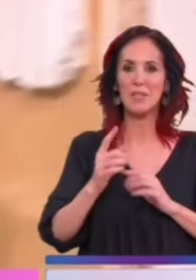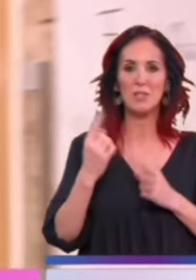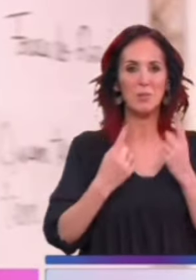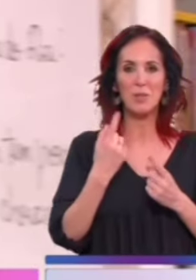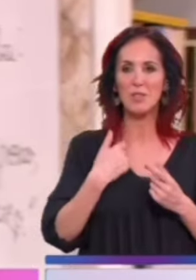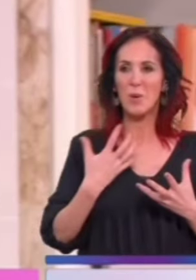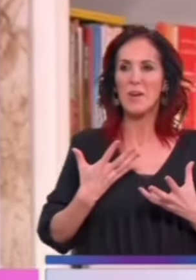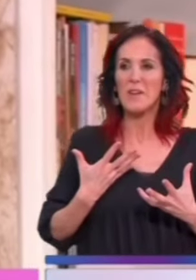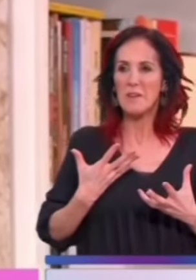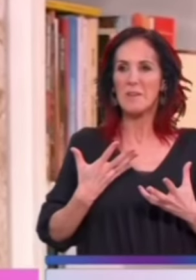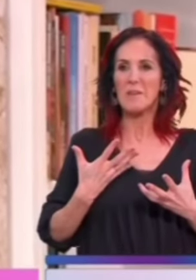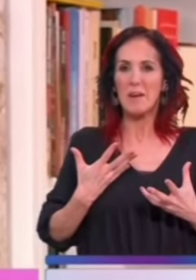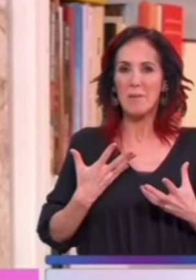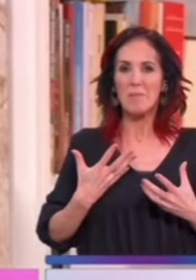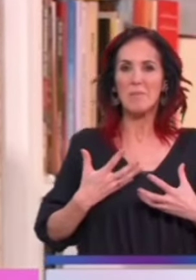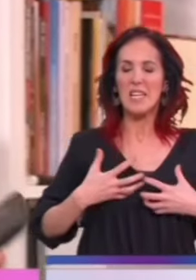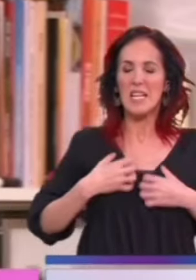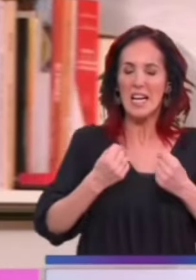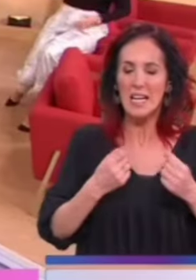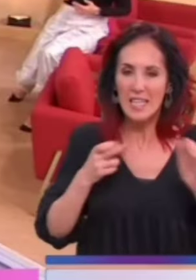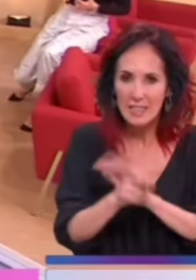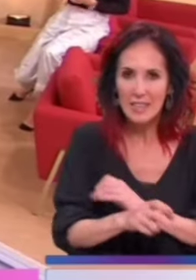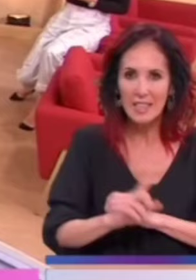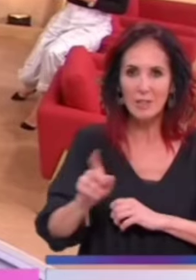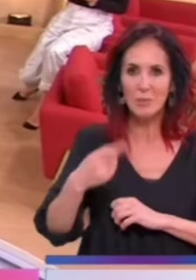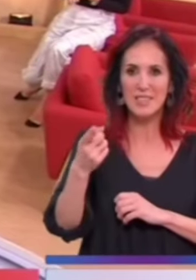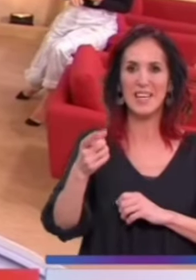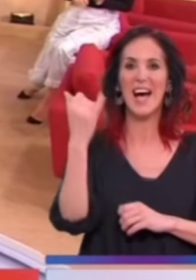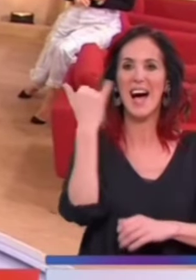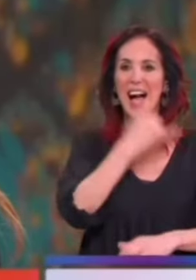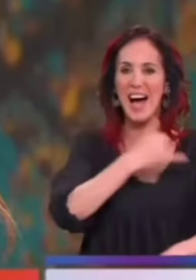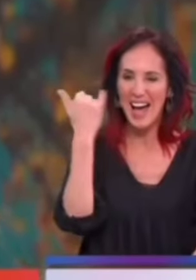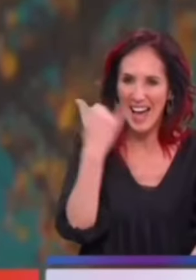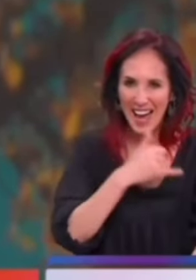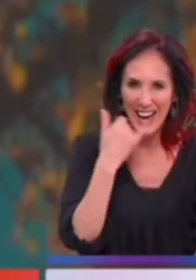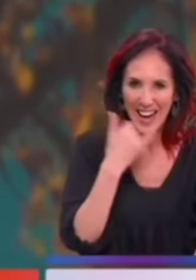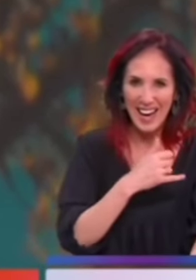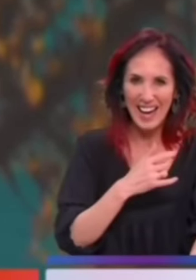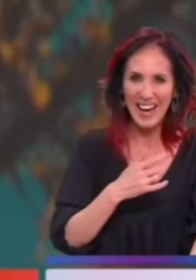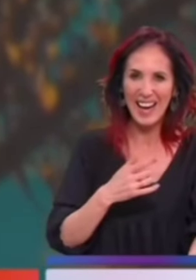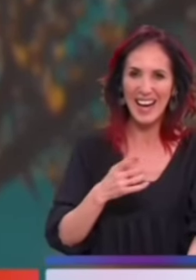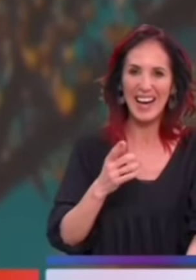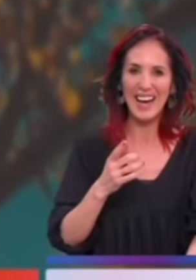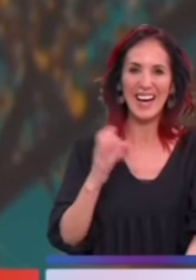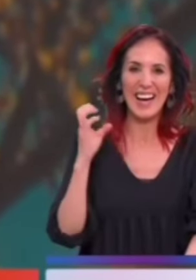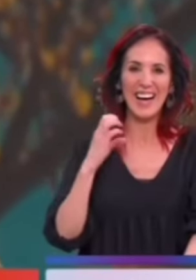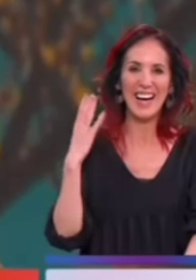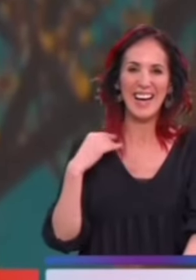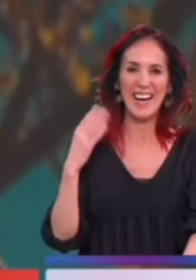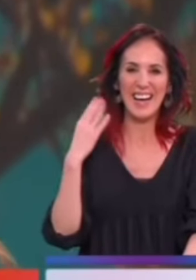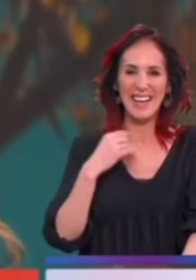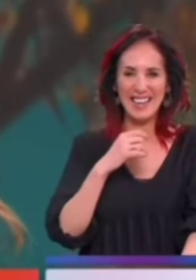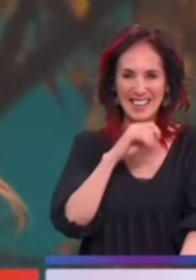coisa que me impele a entrar! E depois aquela desfaz. É que eu consegui derrubar tudo!